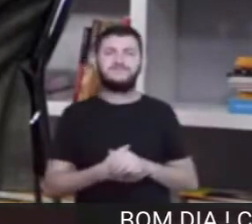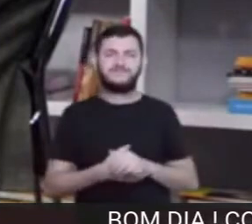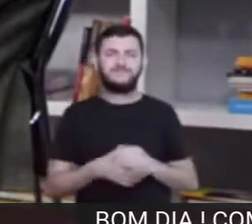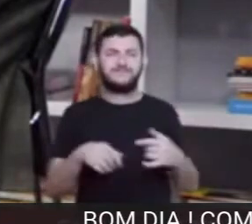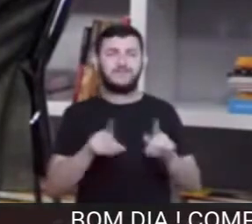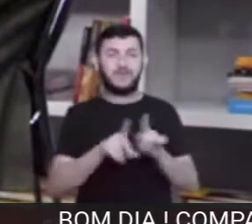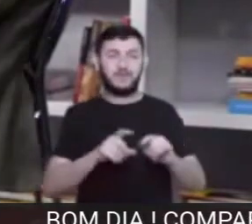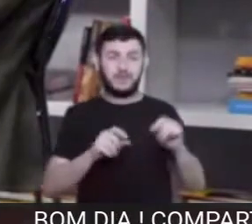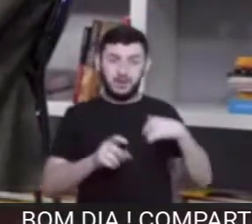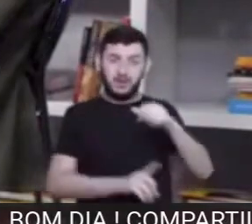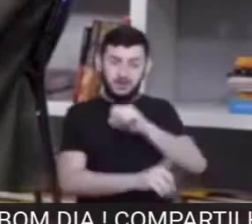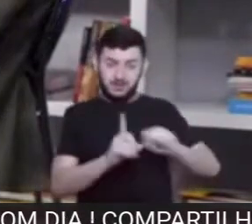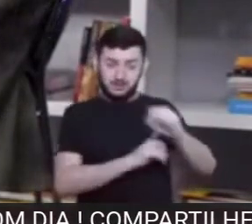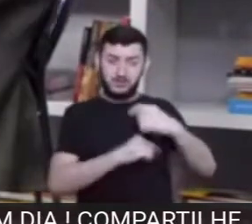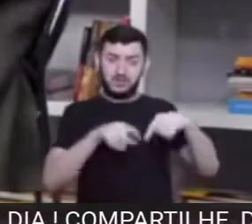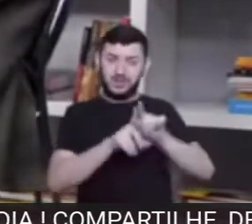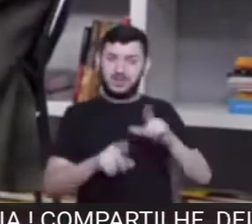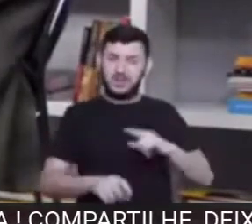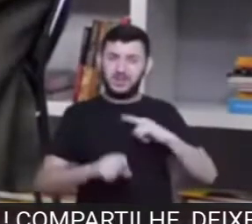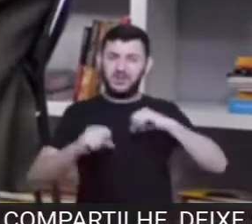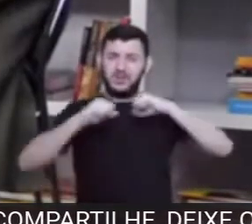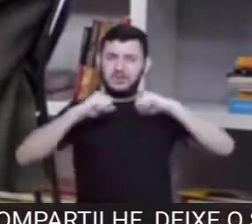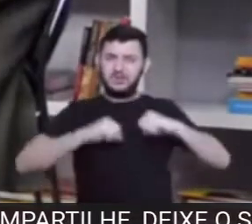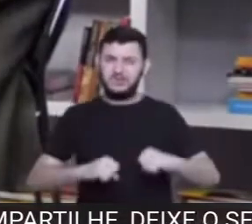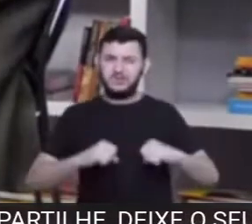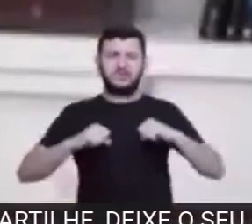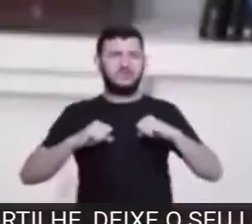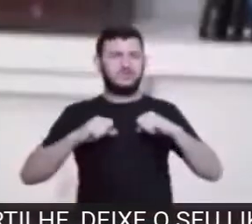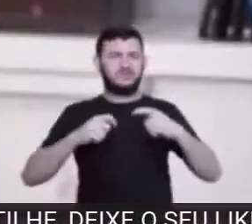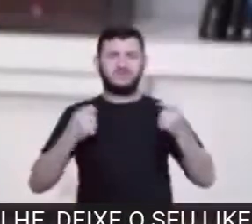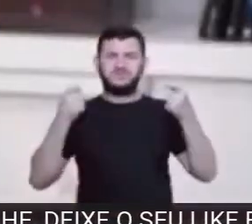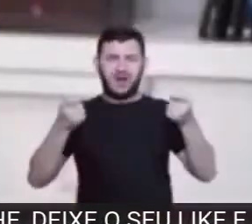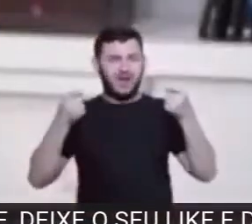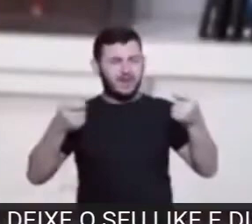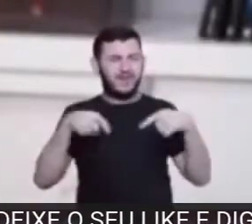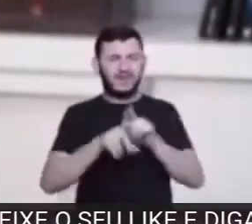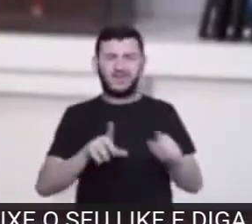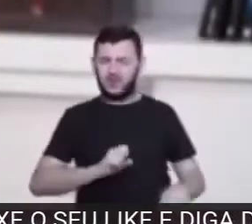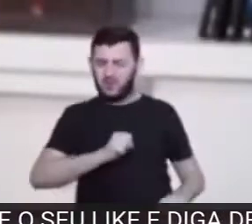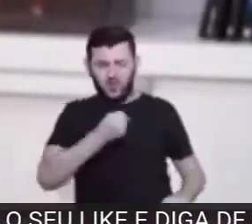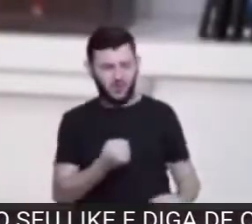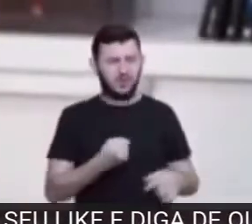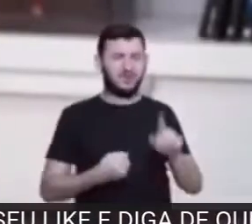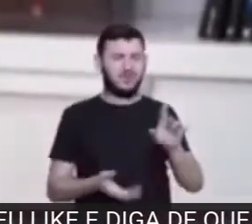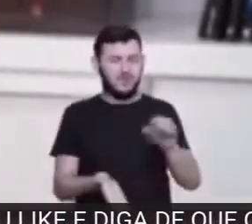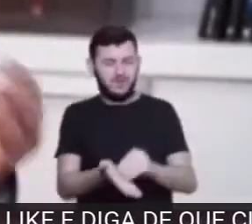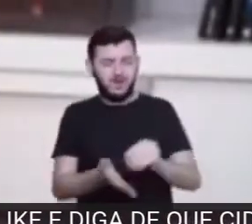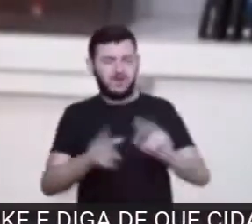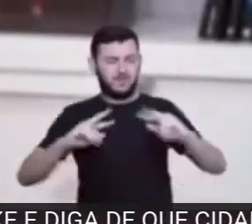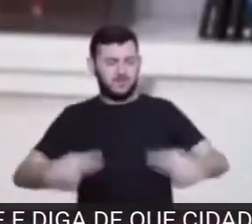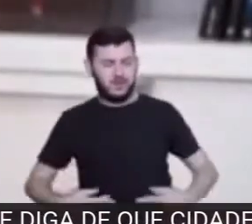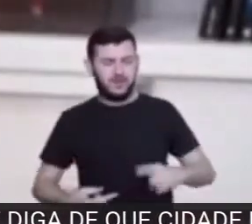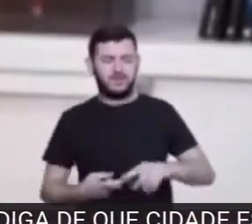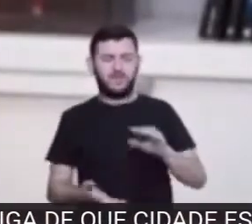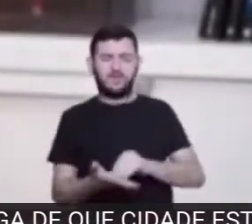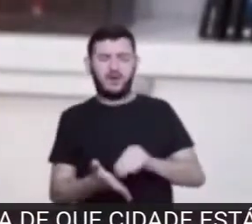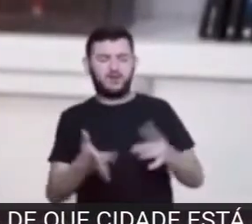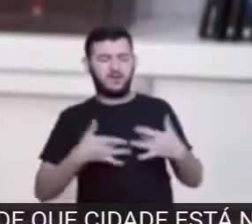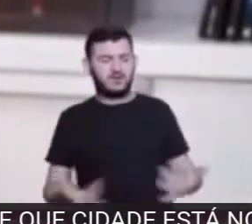manifesta com ódio. Uma coisa assim, falta humanismo, falta solidariedade, falta